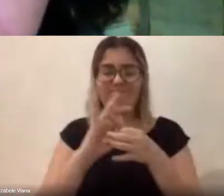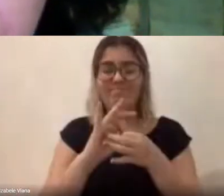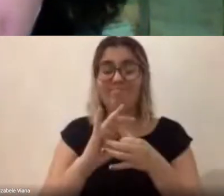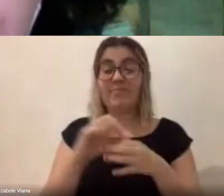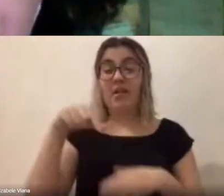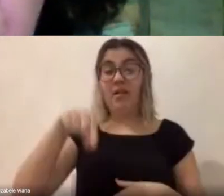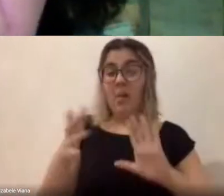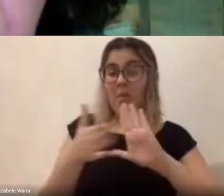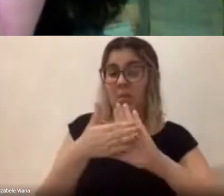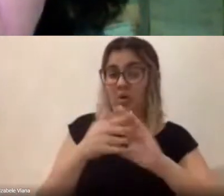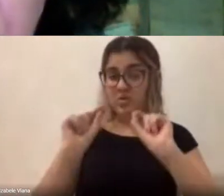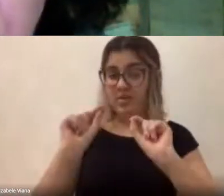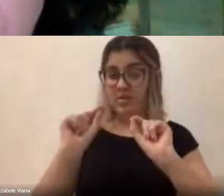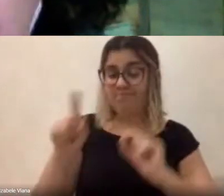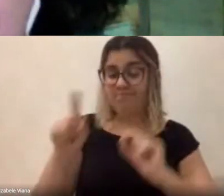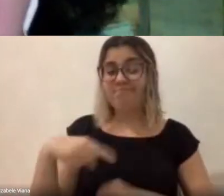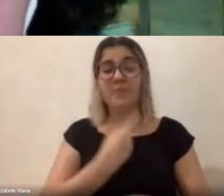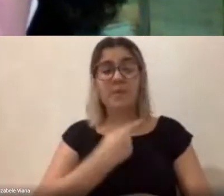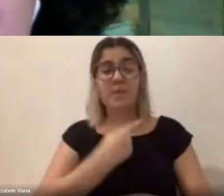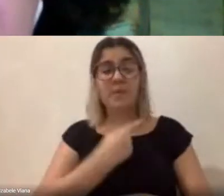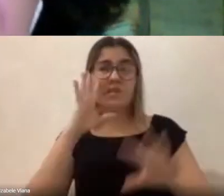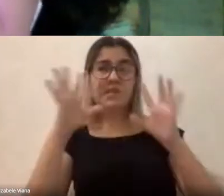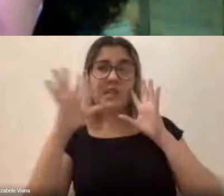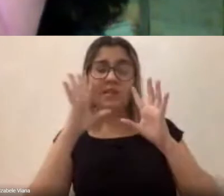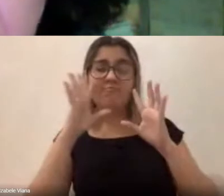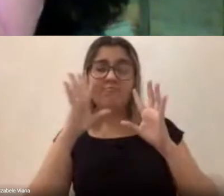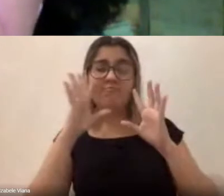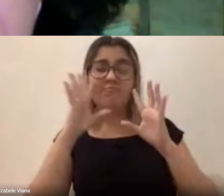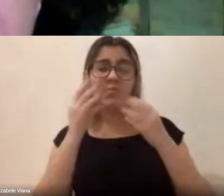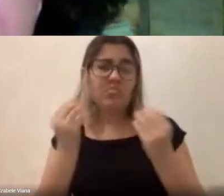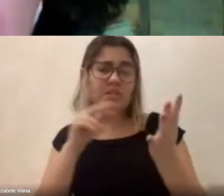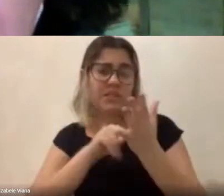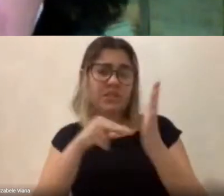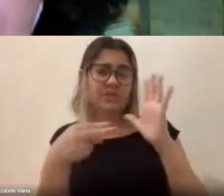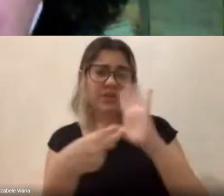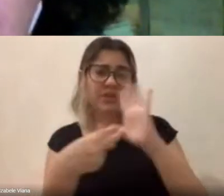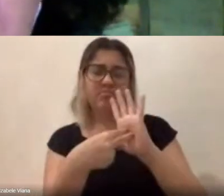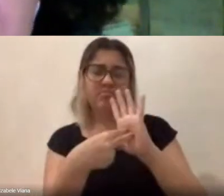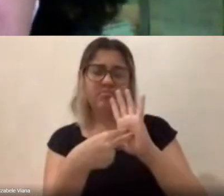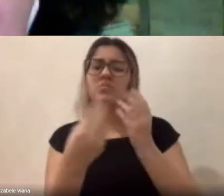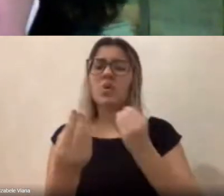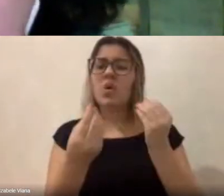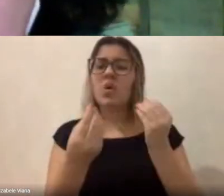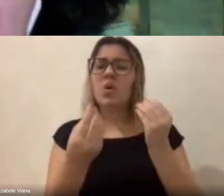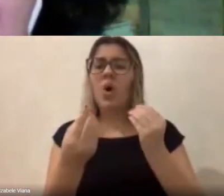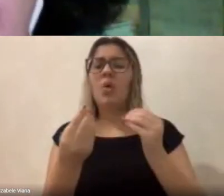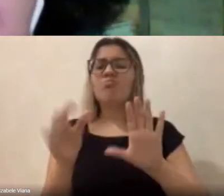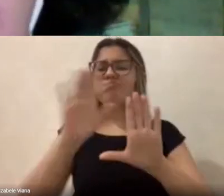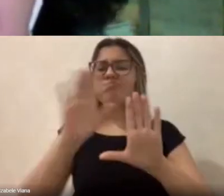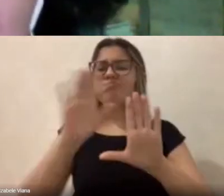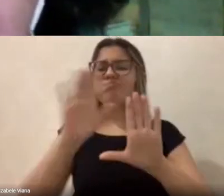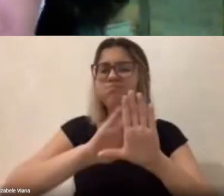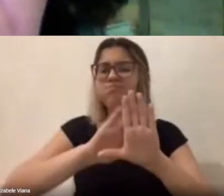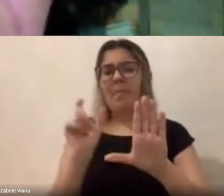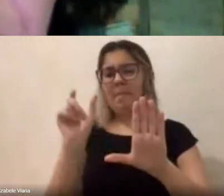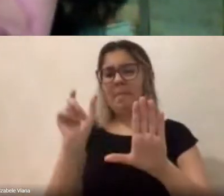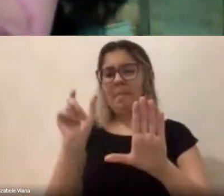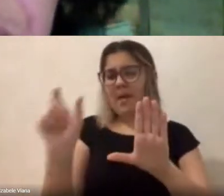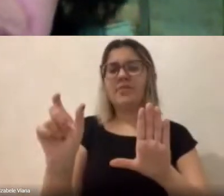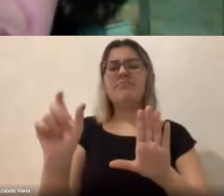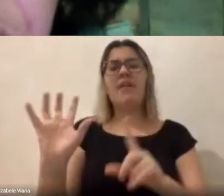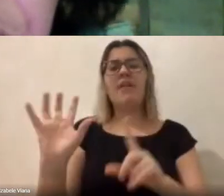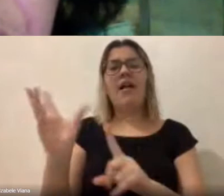repensemos sobre o significado e a significância que carregam as palavras arte inclusiva.